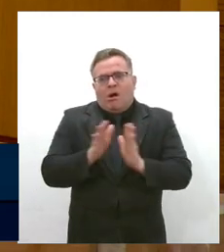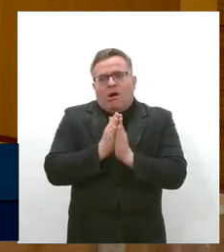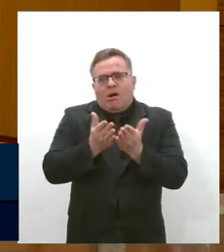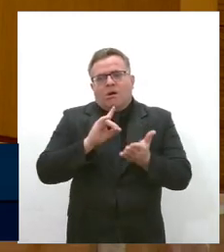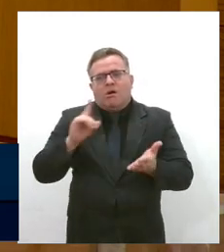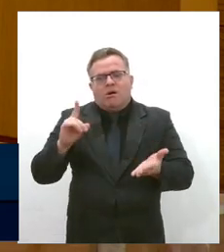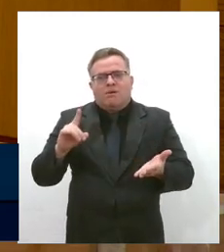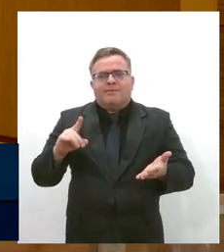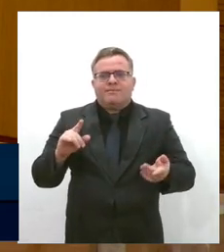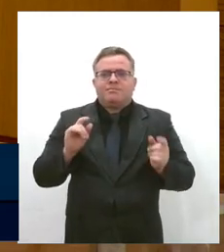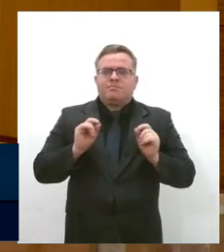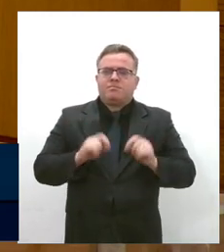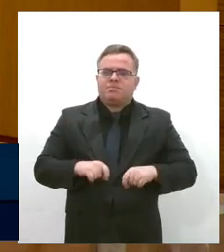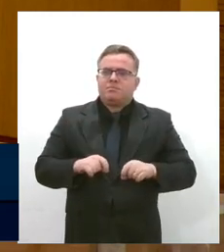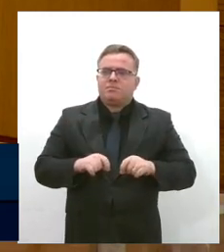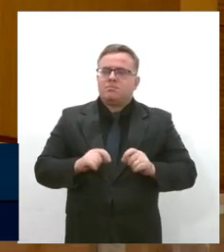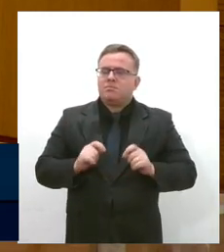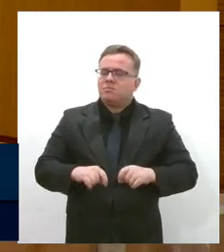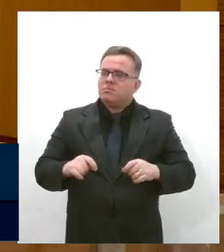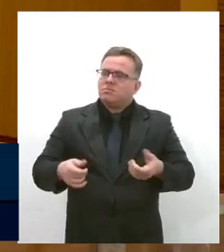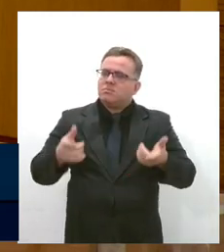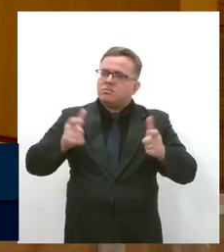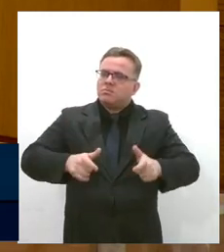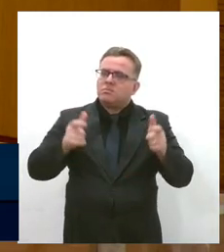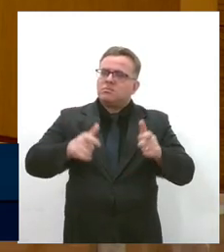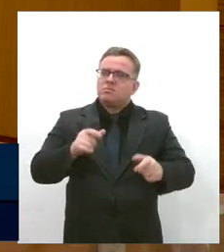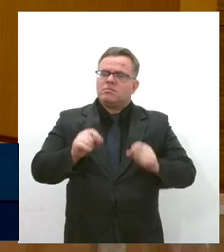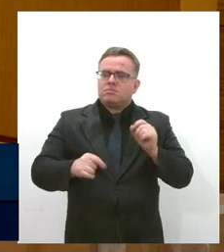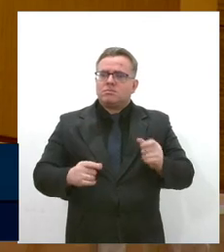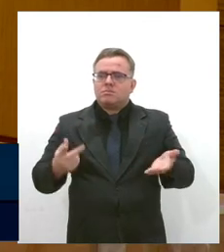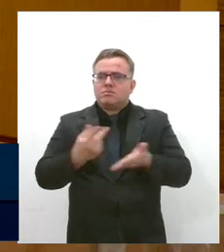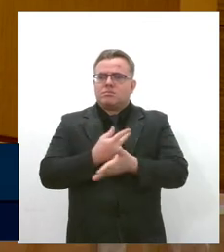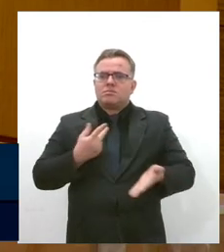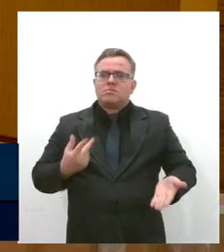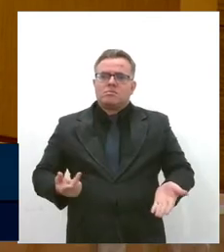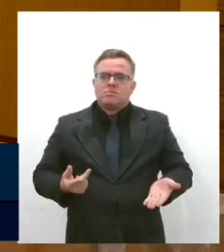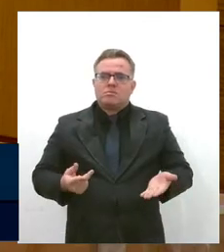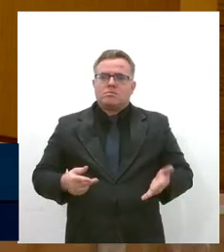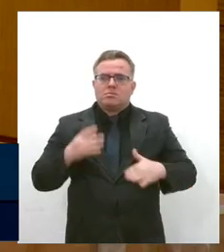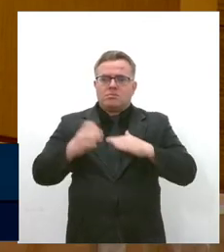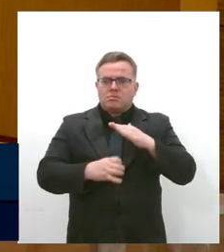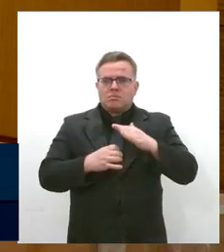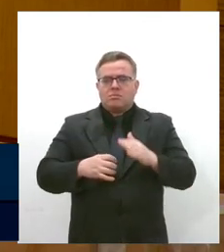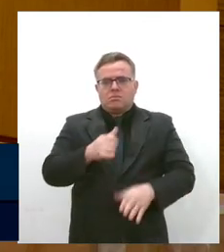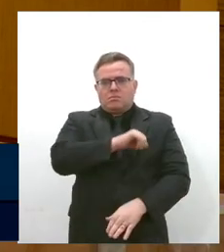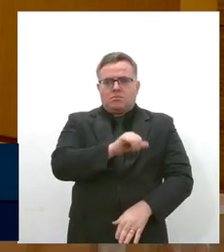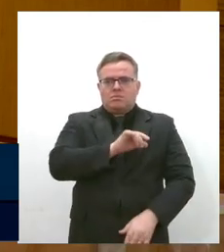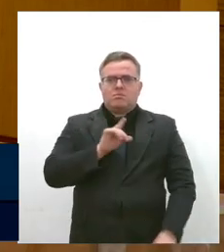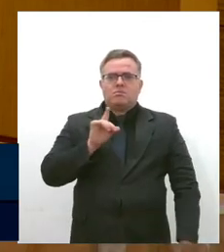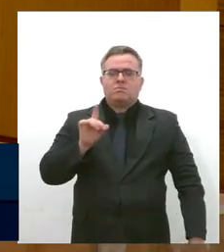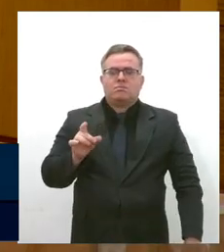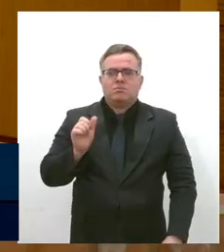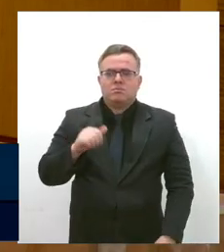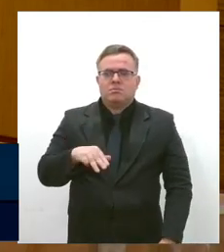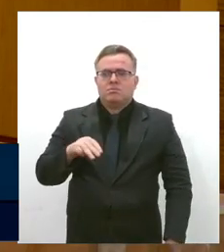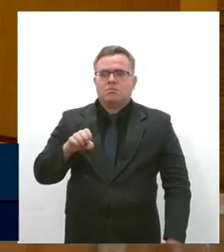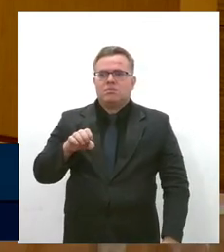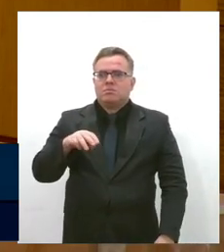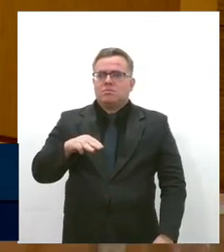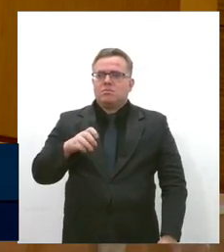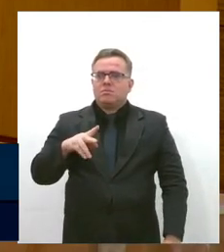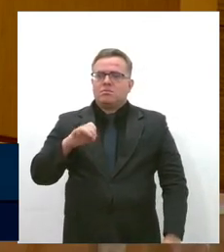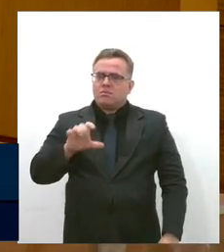histórico, cultural e religioso, desenvolvido por uma conceituada empresa do Rio de Janeiro, a empresa AM Malls, que atua na área de construção e administração de